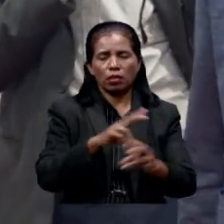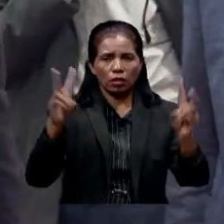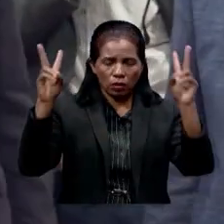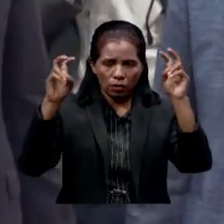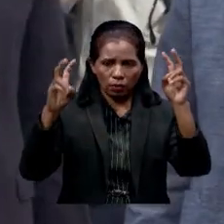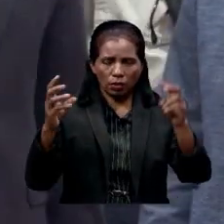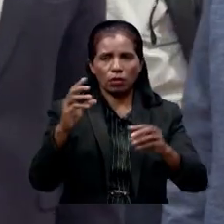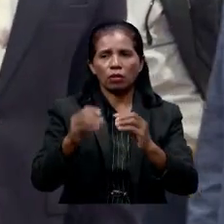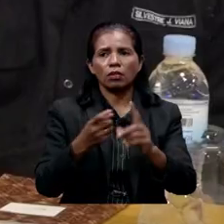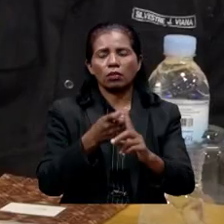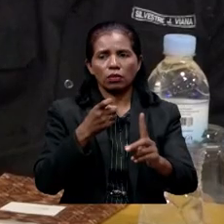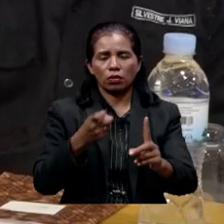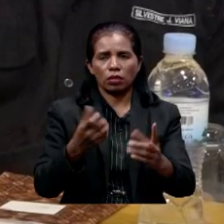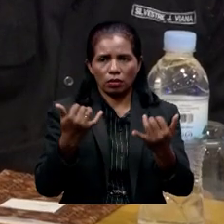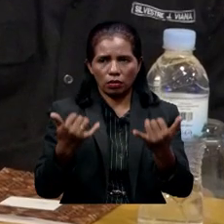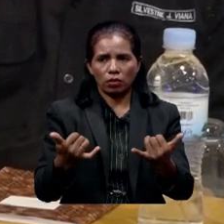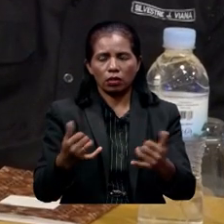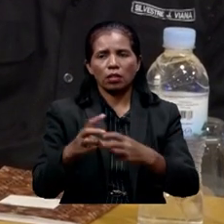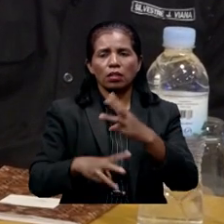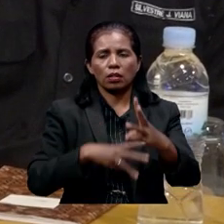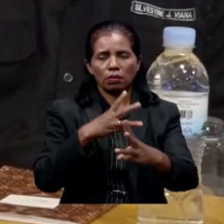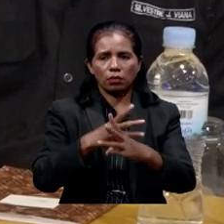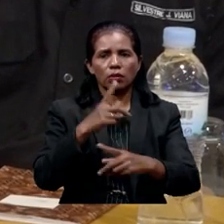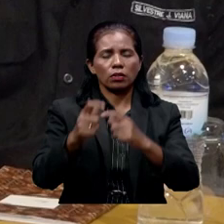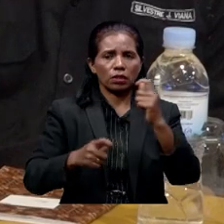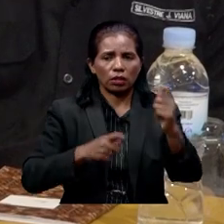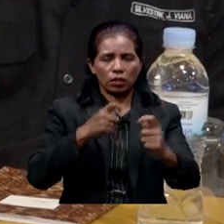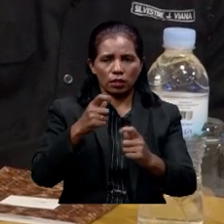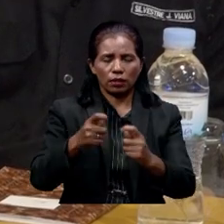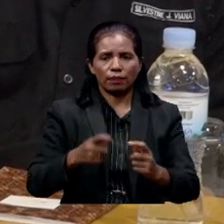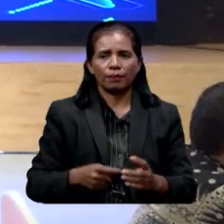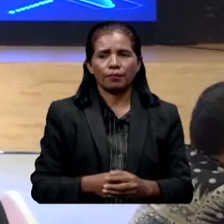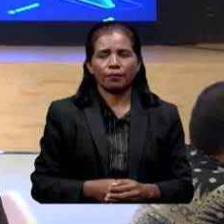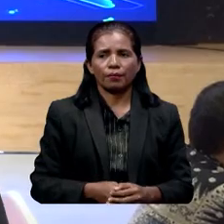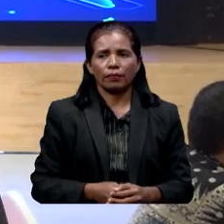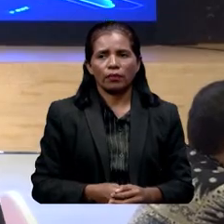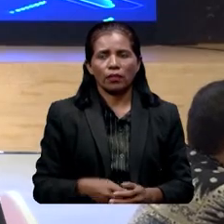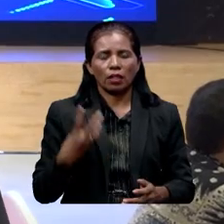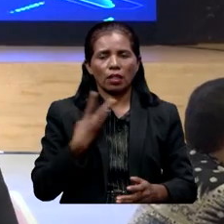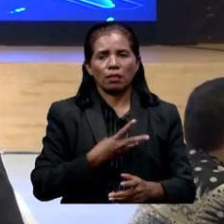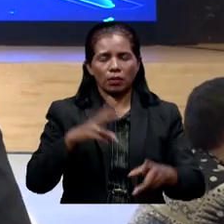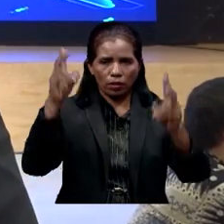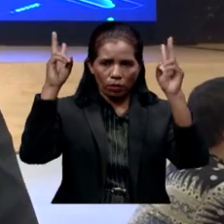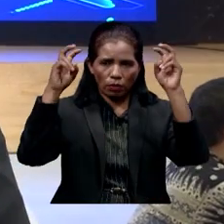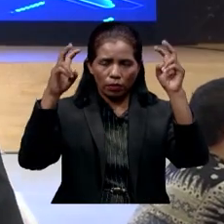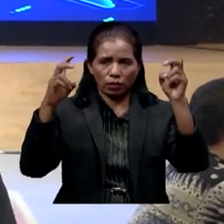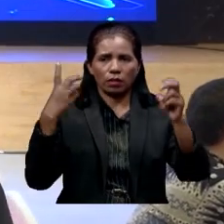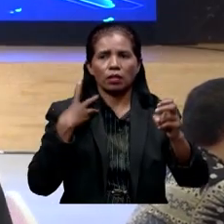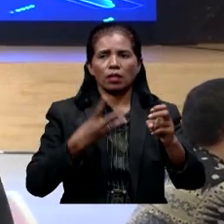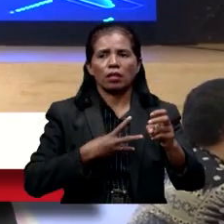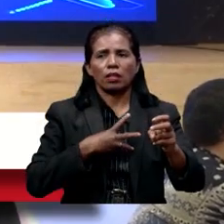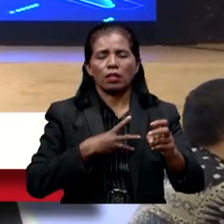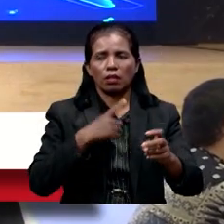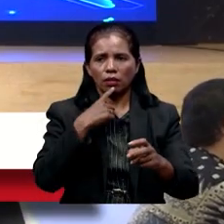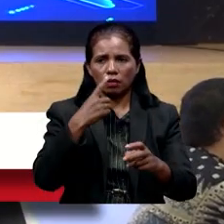neve relevante ho situação atual e a mundo digitalização. Jadi tadi topik-topiknya adalah kita ada